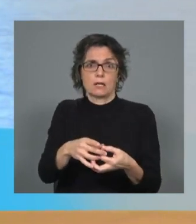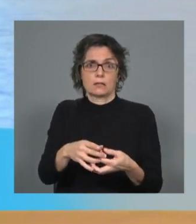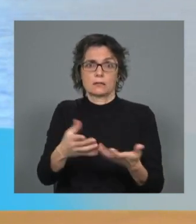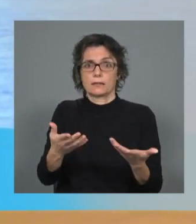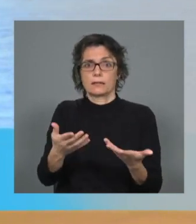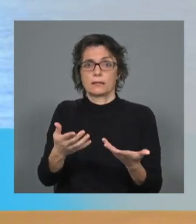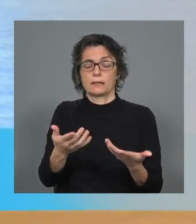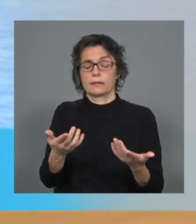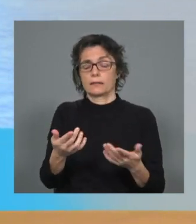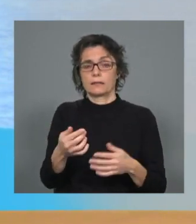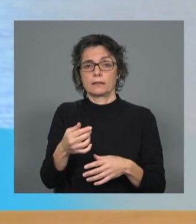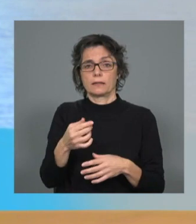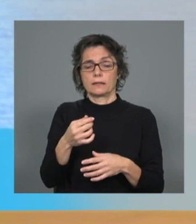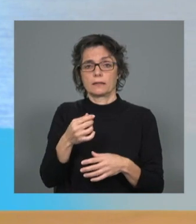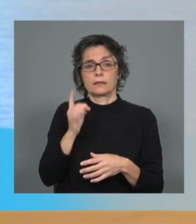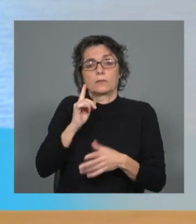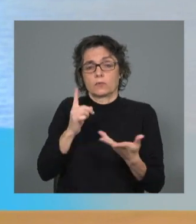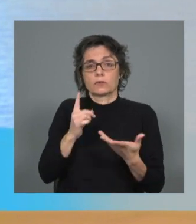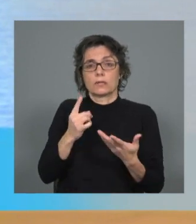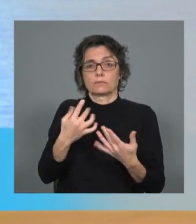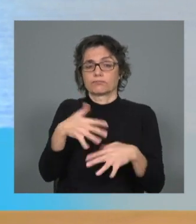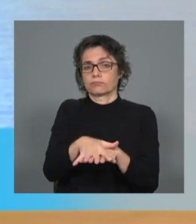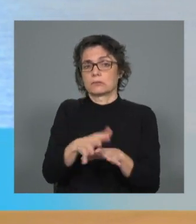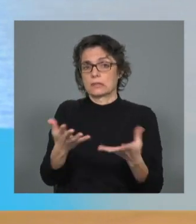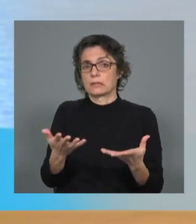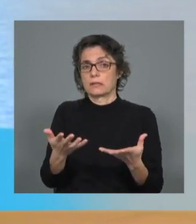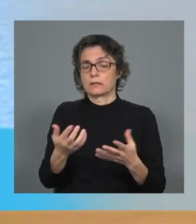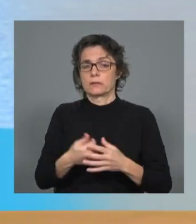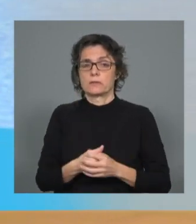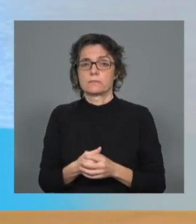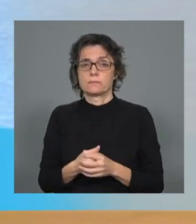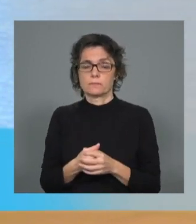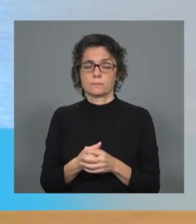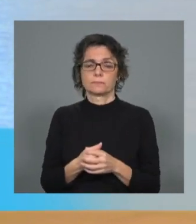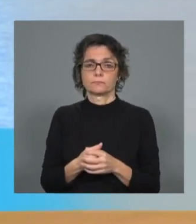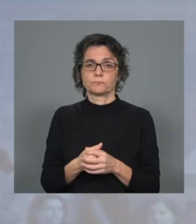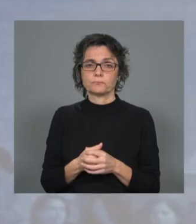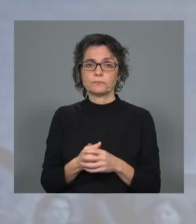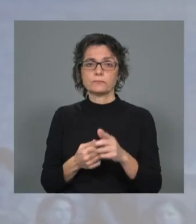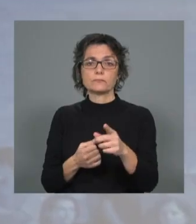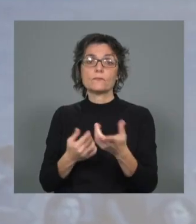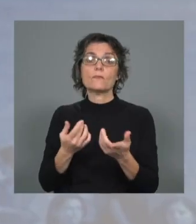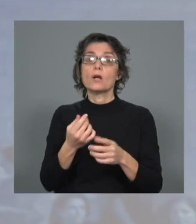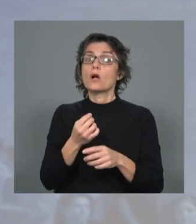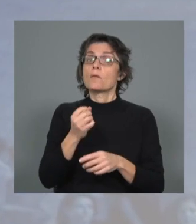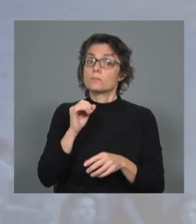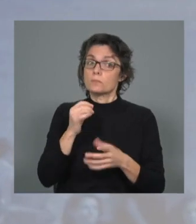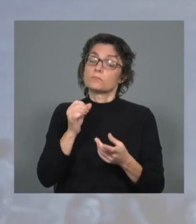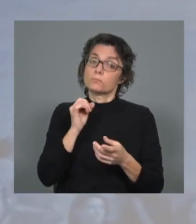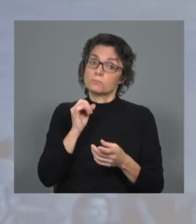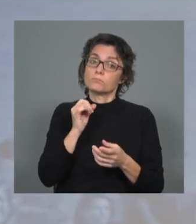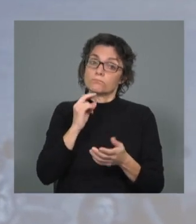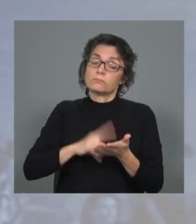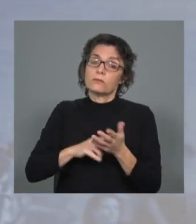decisões que são alargadas à população, mas lá está, não a toda. Exato, e não há essa possibilidade de participar também nos